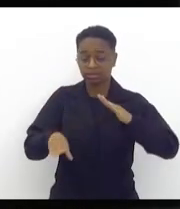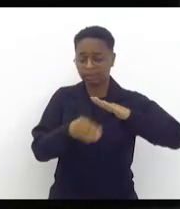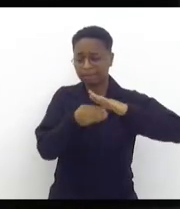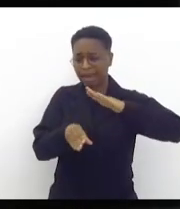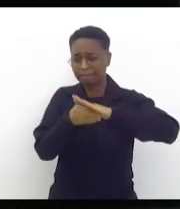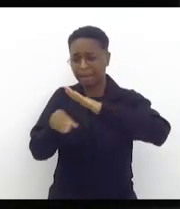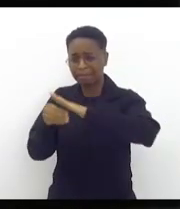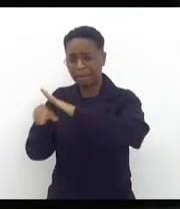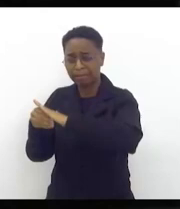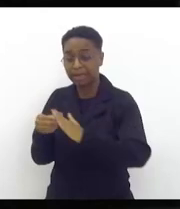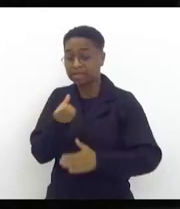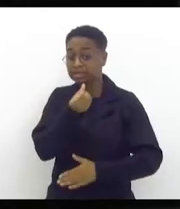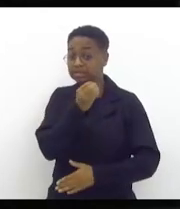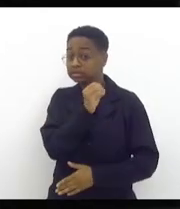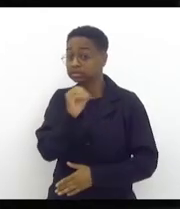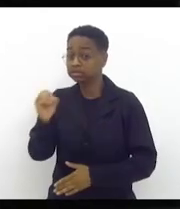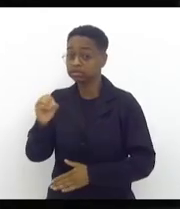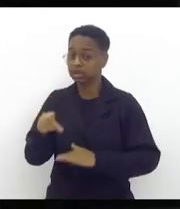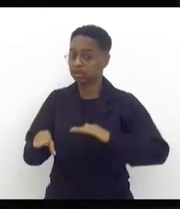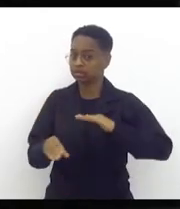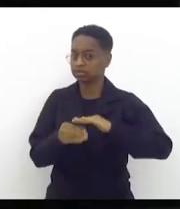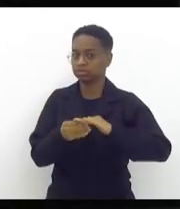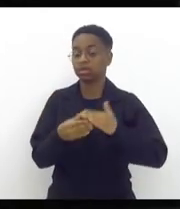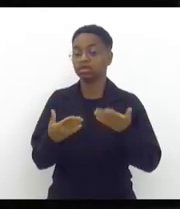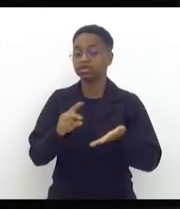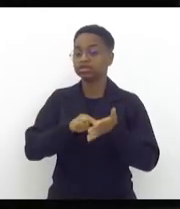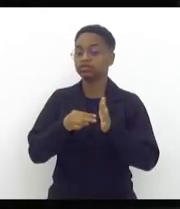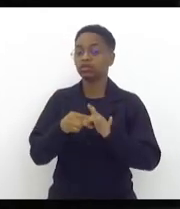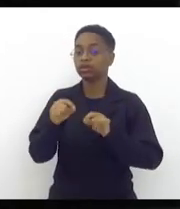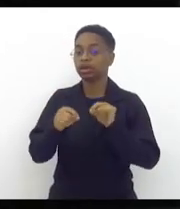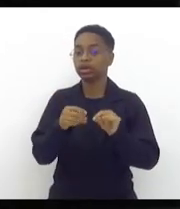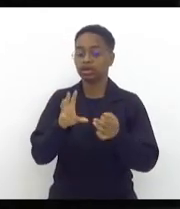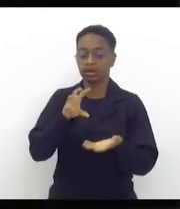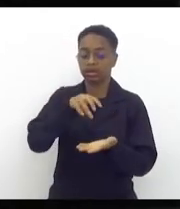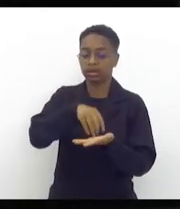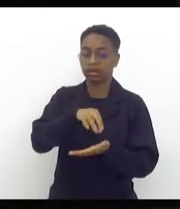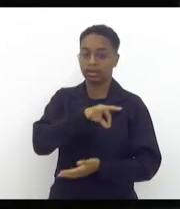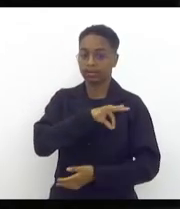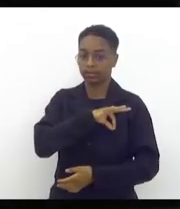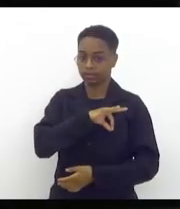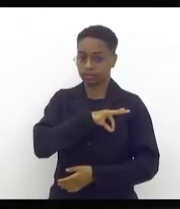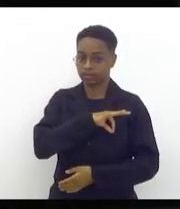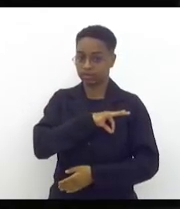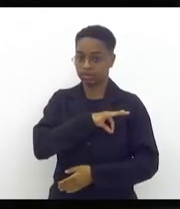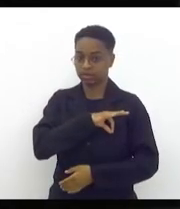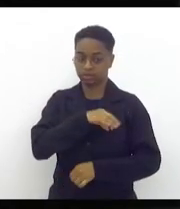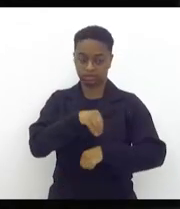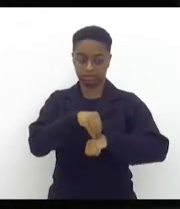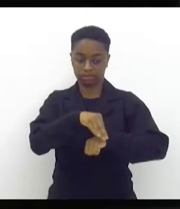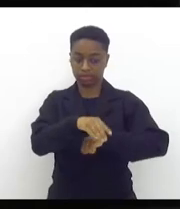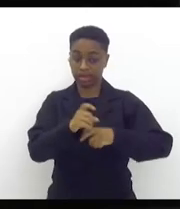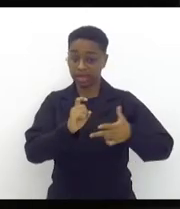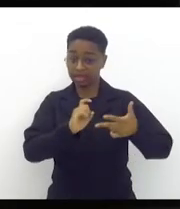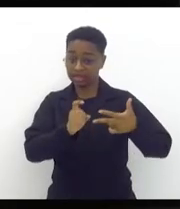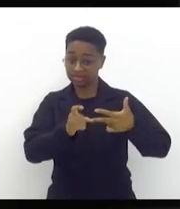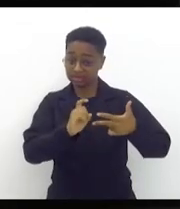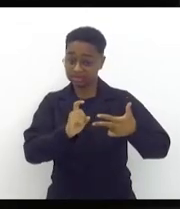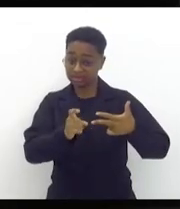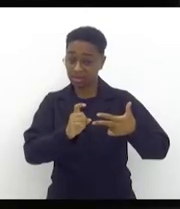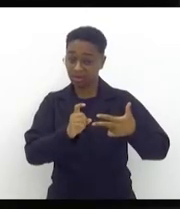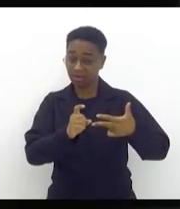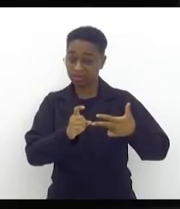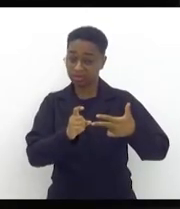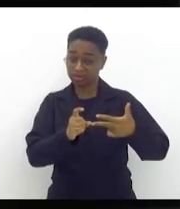quer dizer que, em sede policial, essa mensagem do Executivo não foi